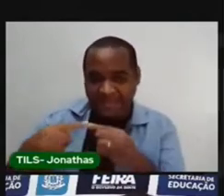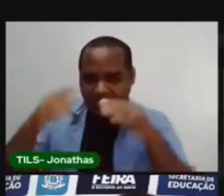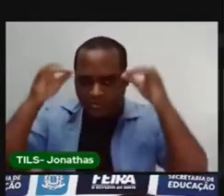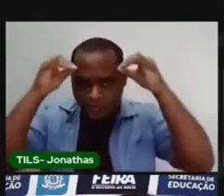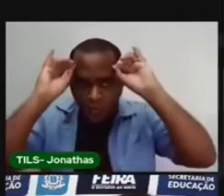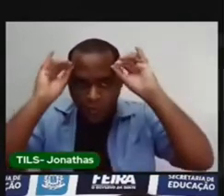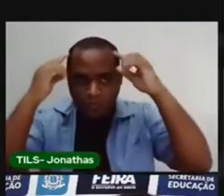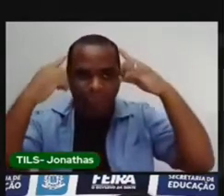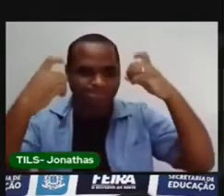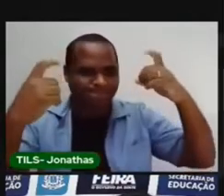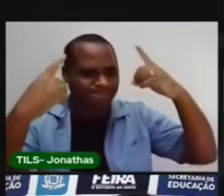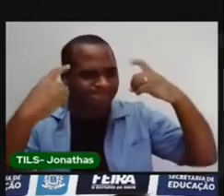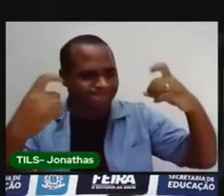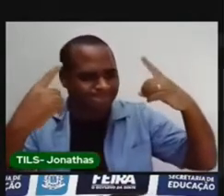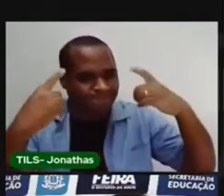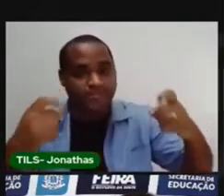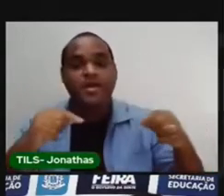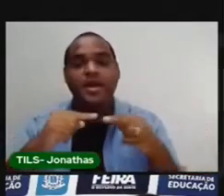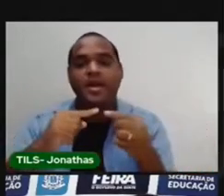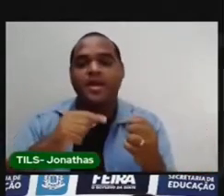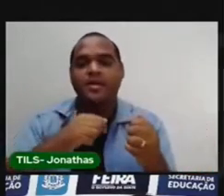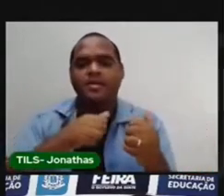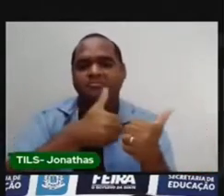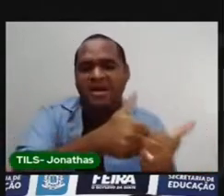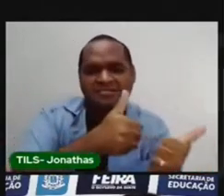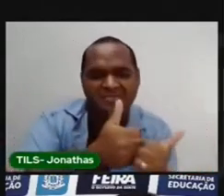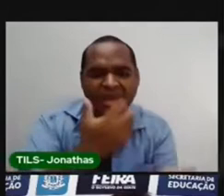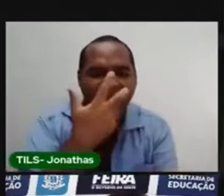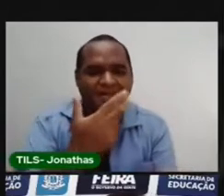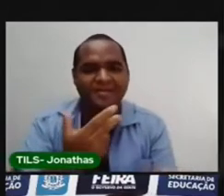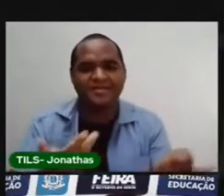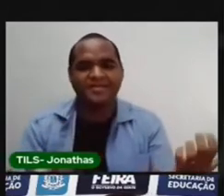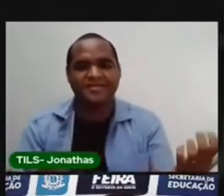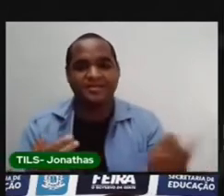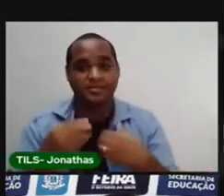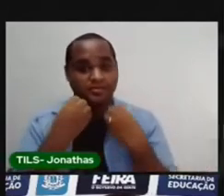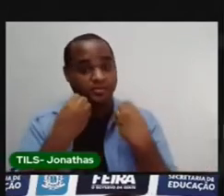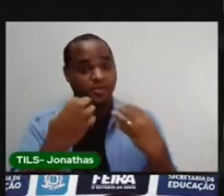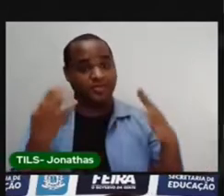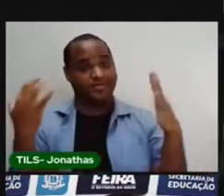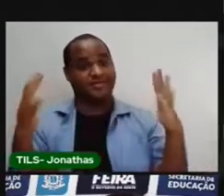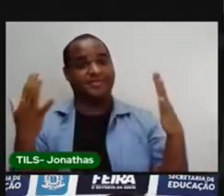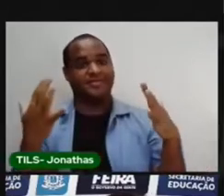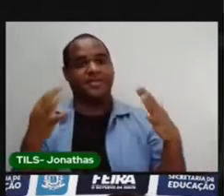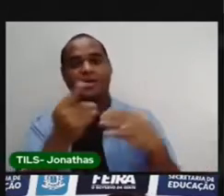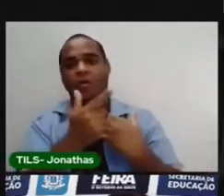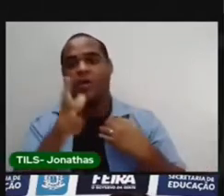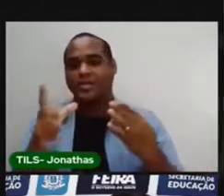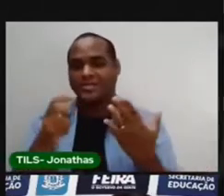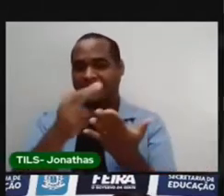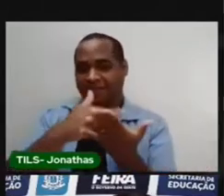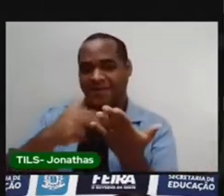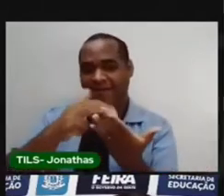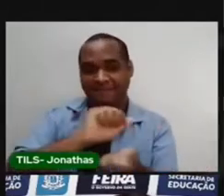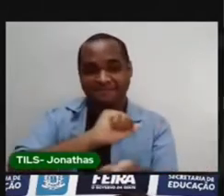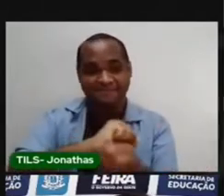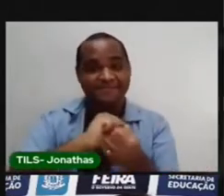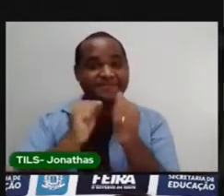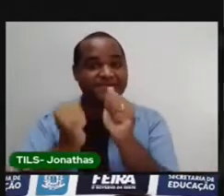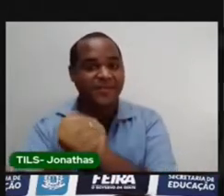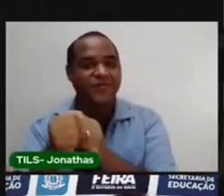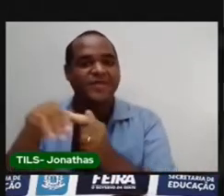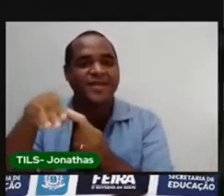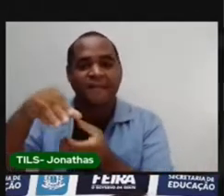é valente e bate na gente? Muito bem. Você terá uma atividade de artes e vai fazer